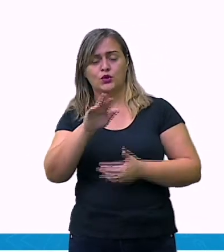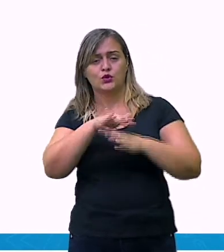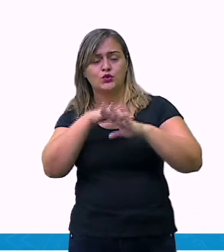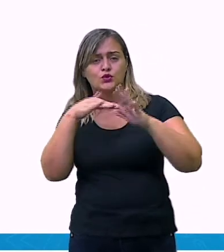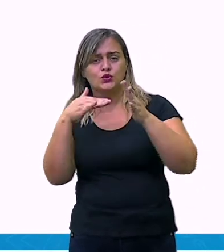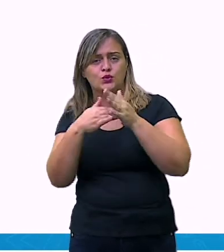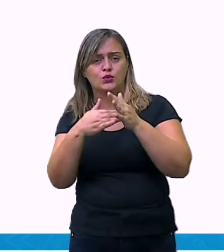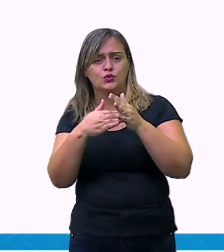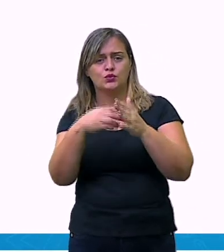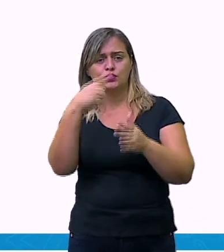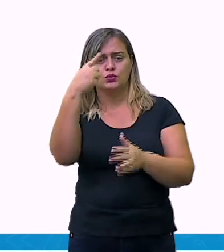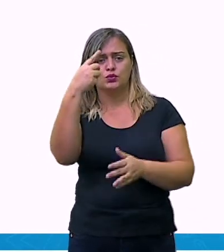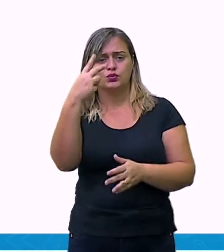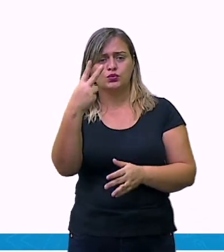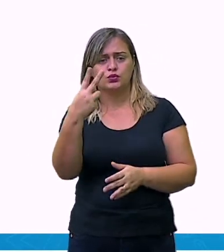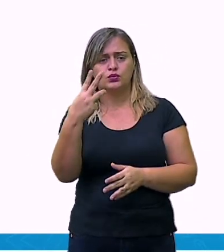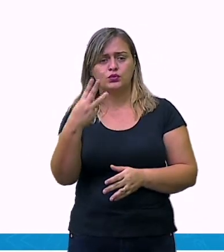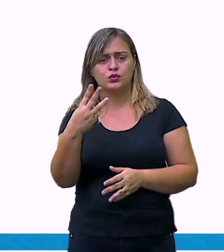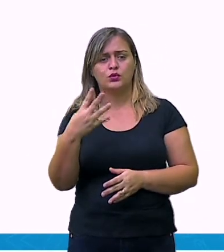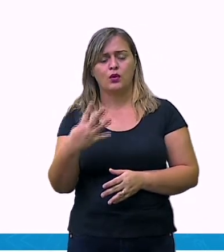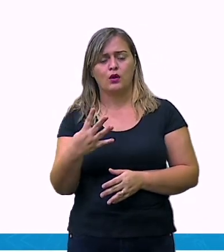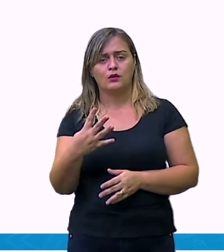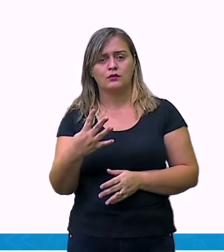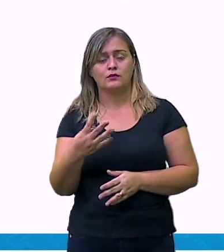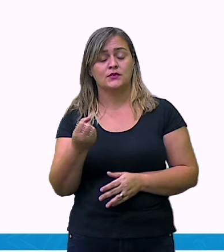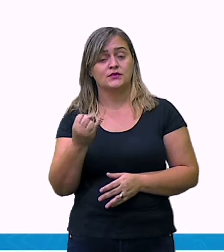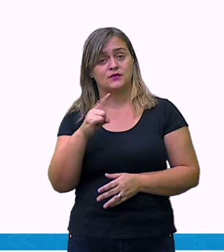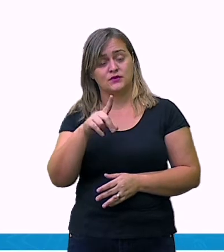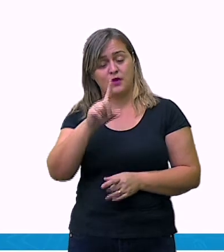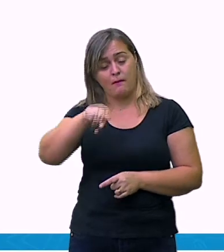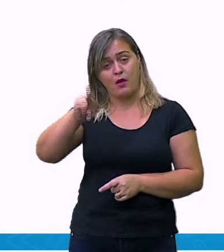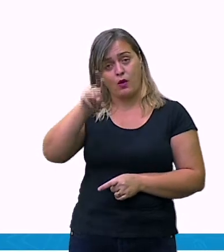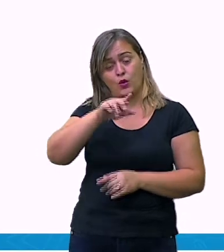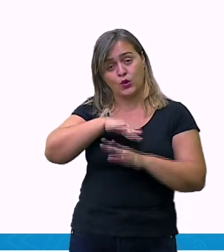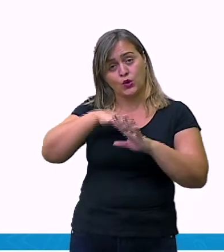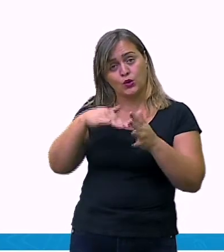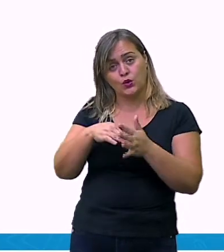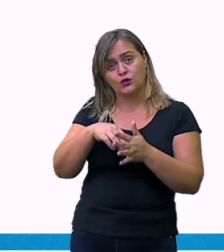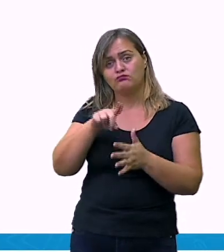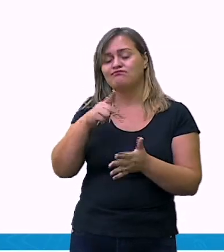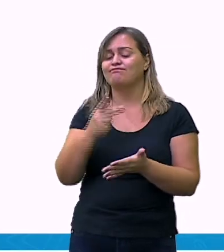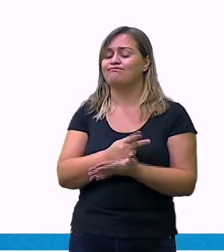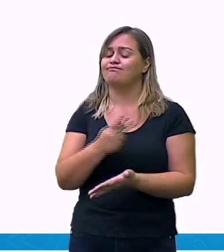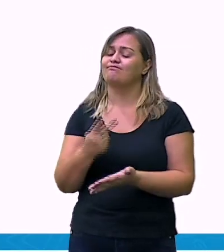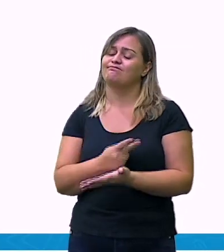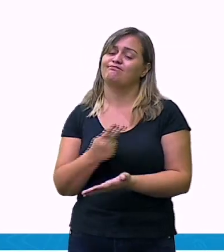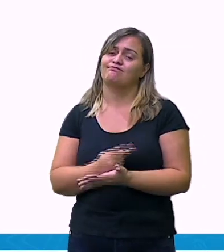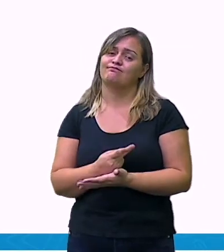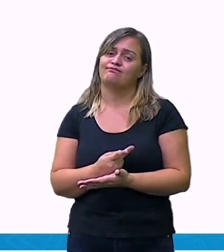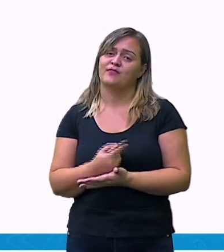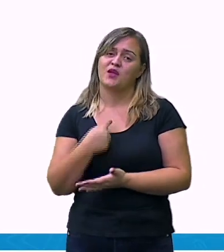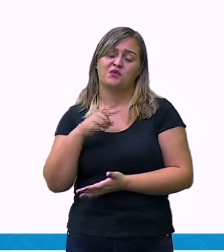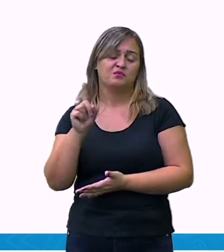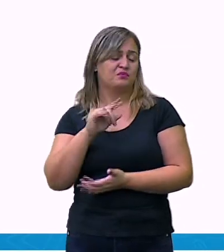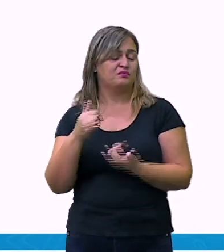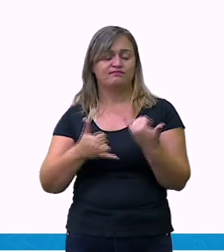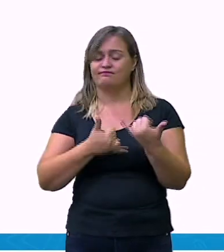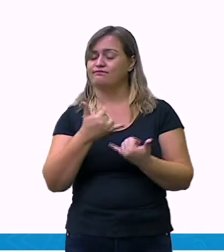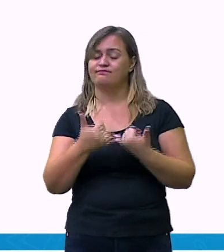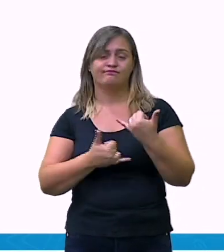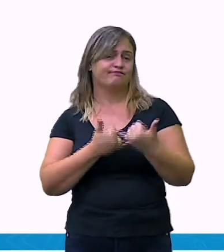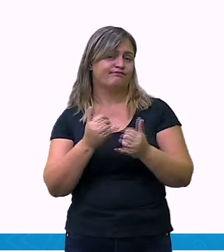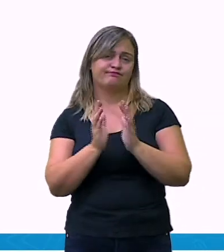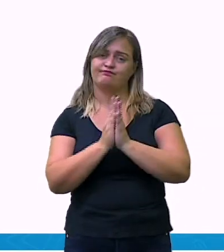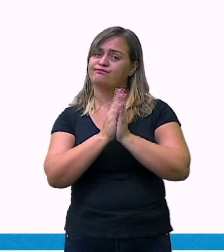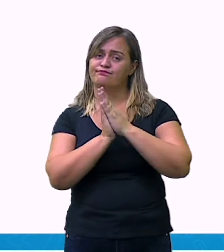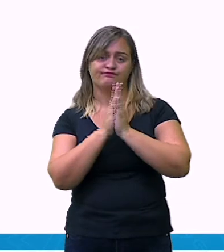as alternativas. Se você marcou todas as alternativas, errou. Eu não brinquei de boneca.